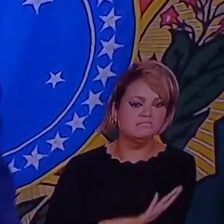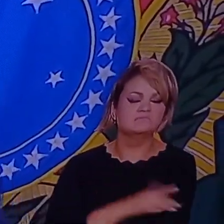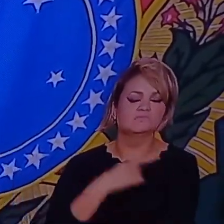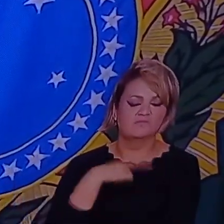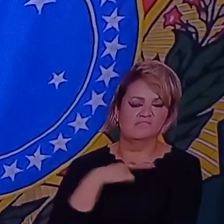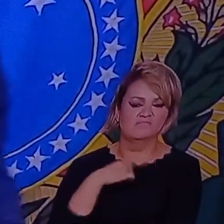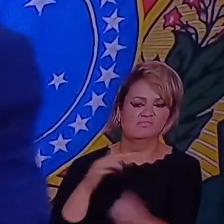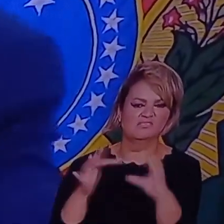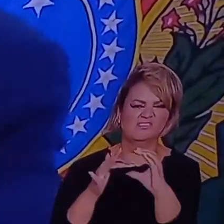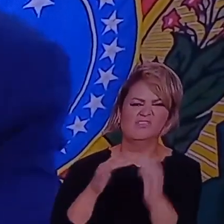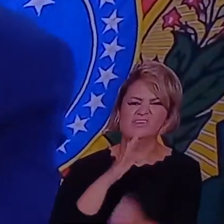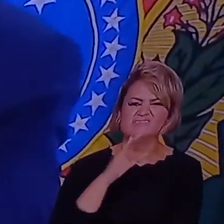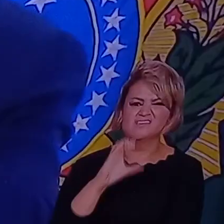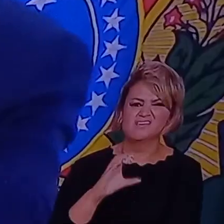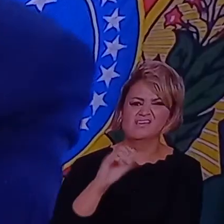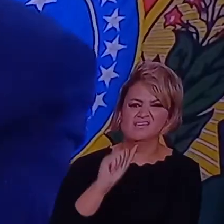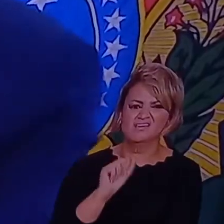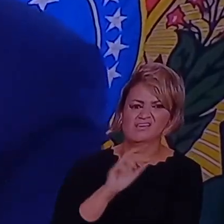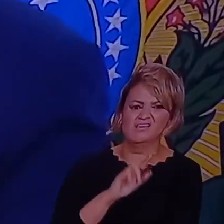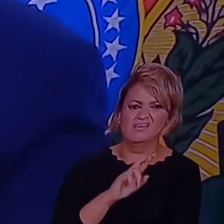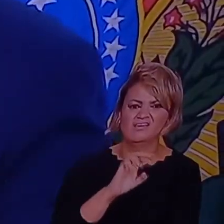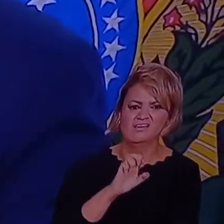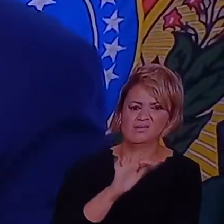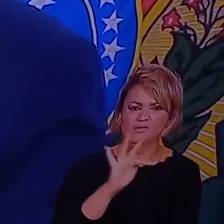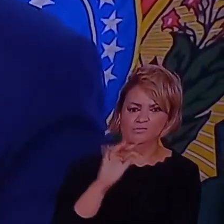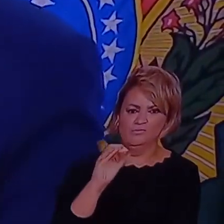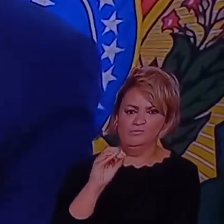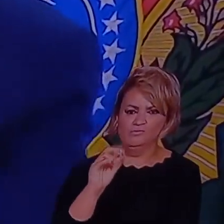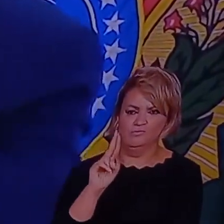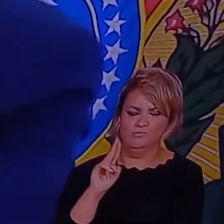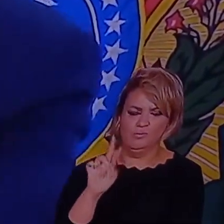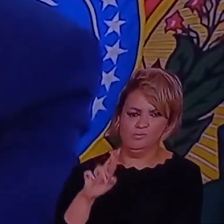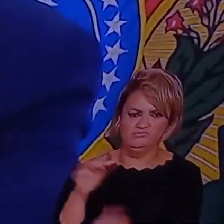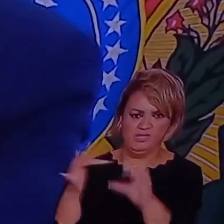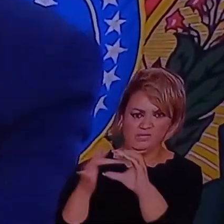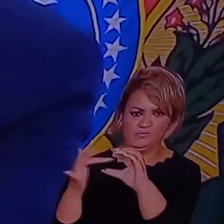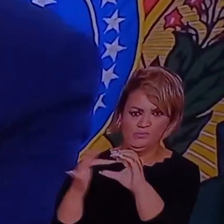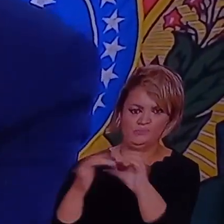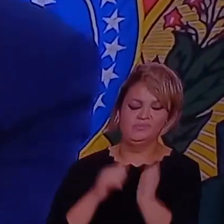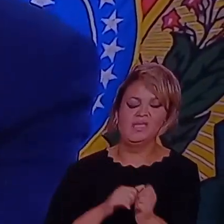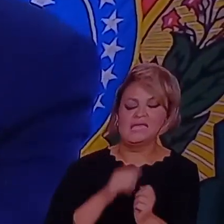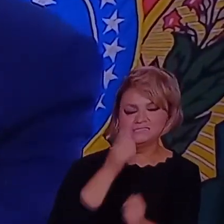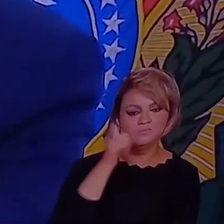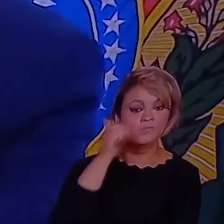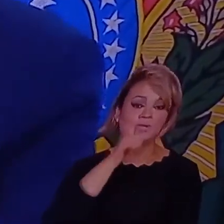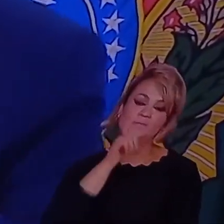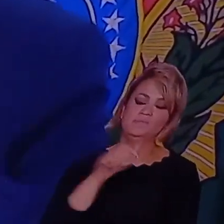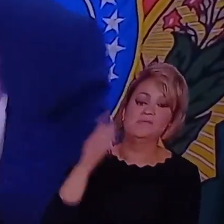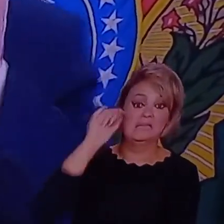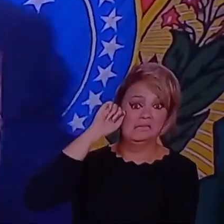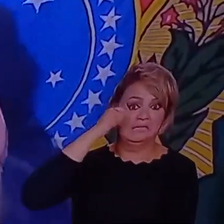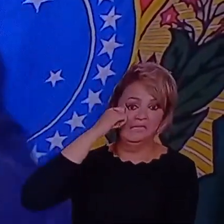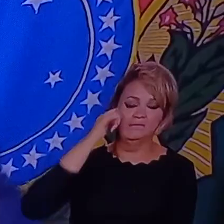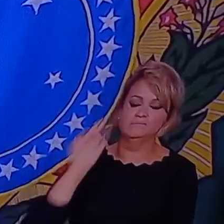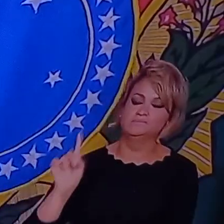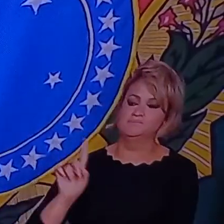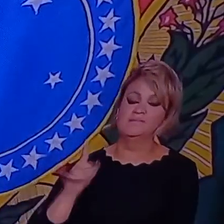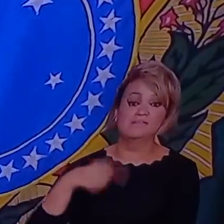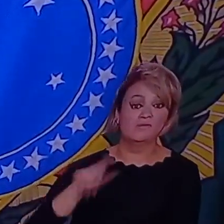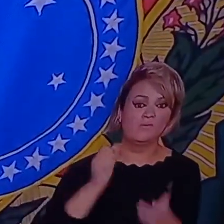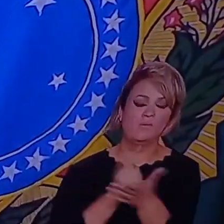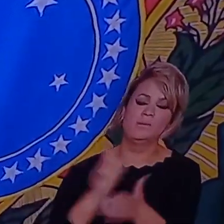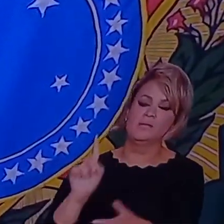Mais um crime. Um fiscal do Carrefour acompanhou uma moça negra que ia fazer